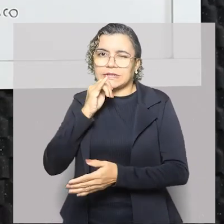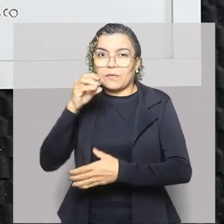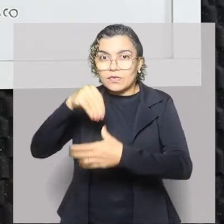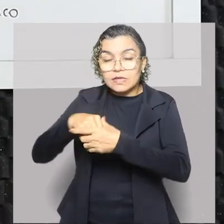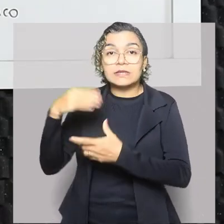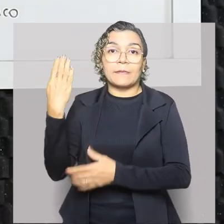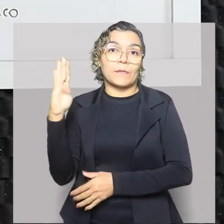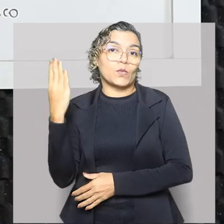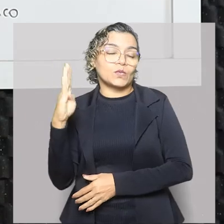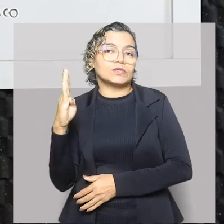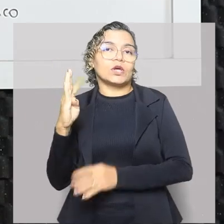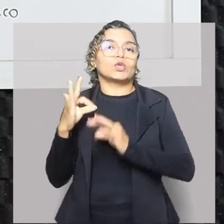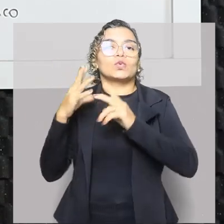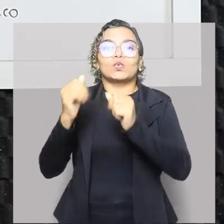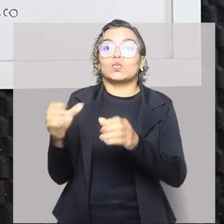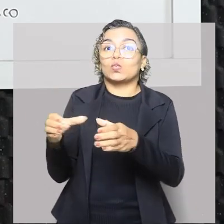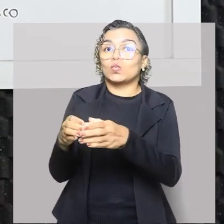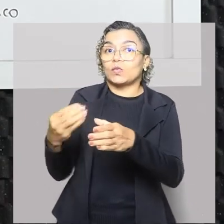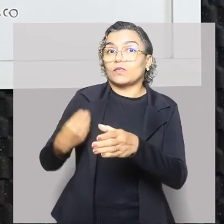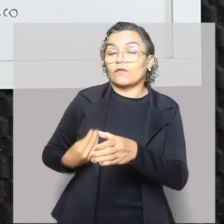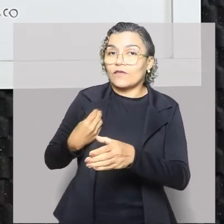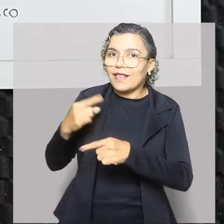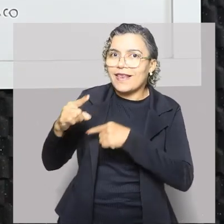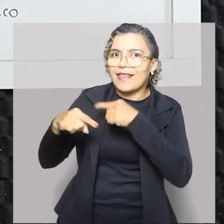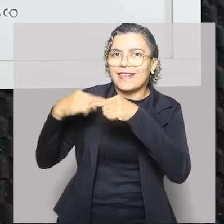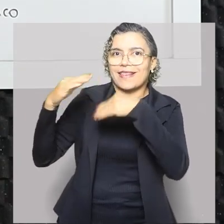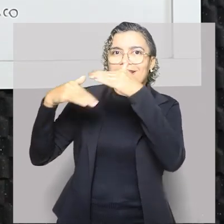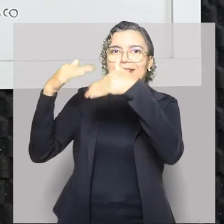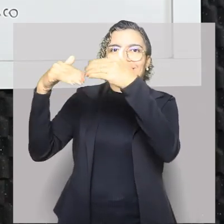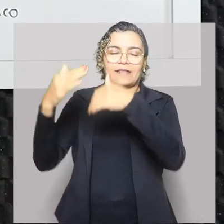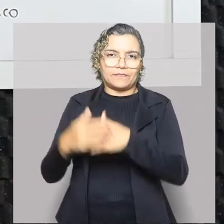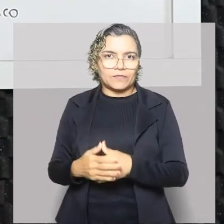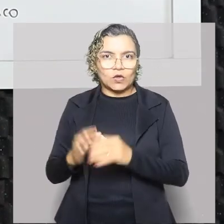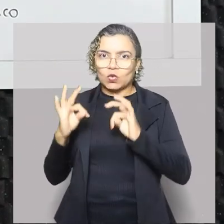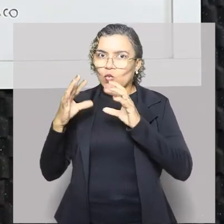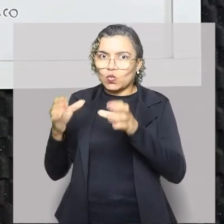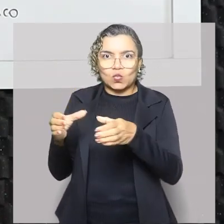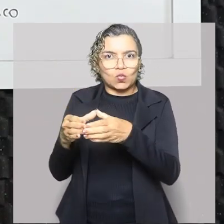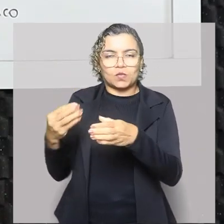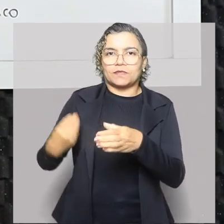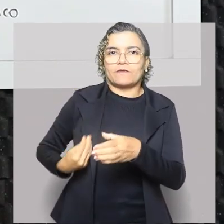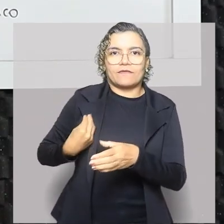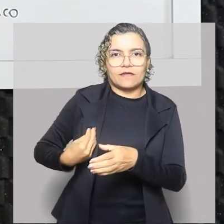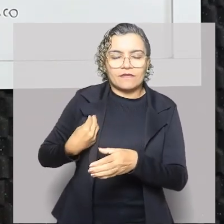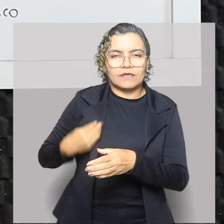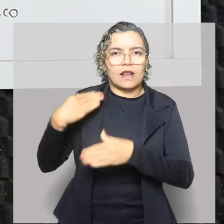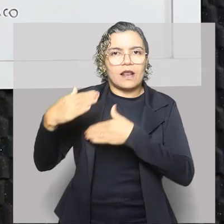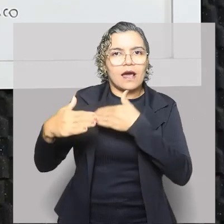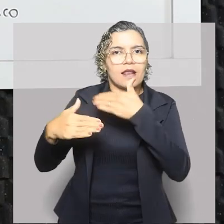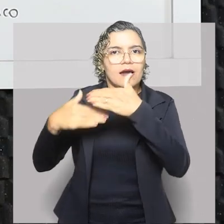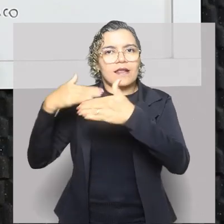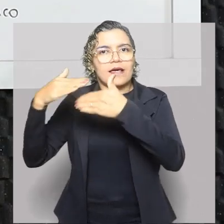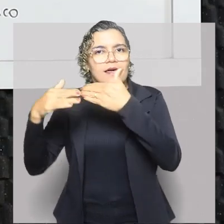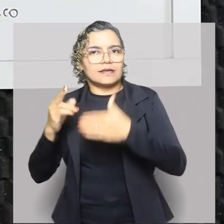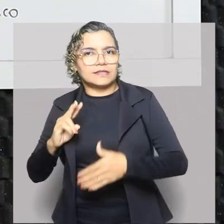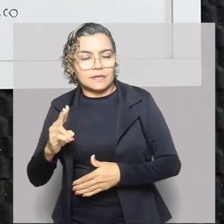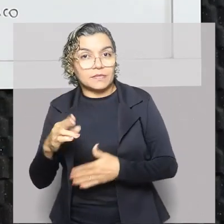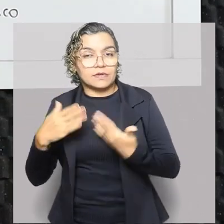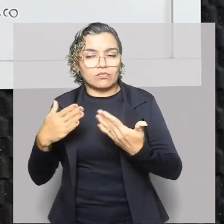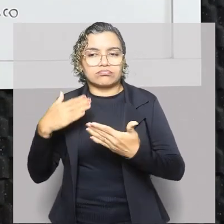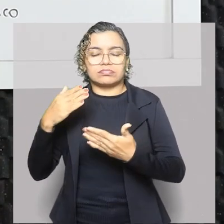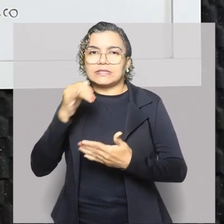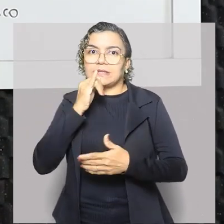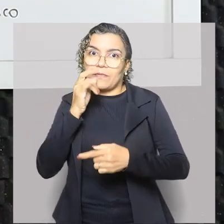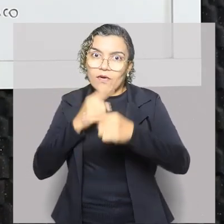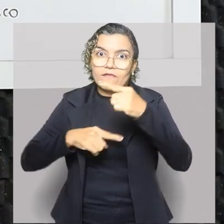biologia que todo ser vivo evolui, certo? Todo ser vivo está em constante evolução. A evolução, né,